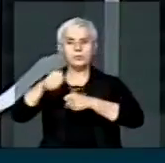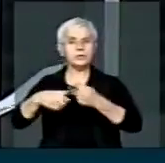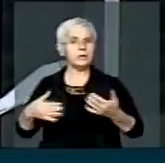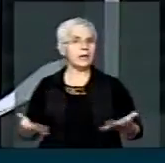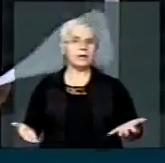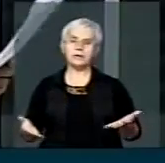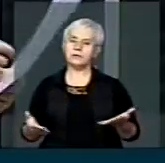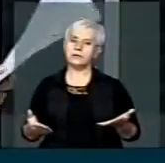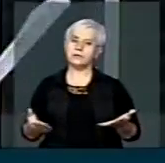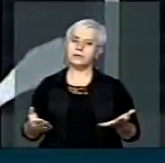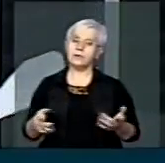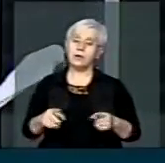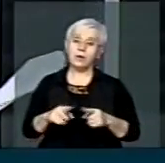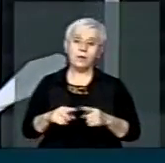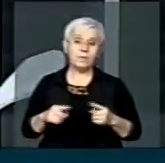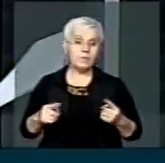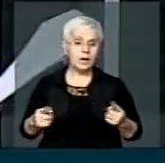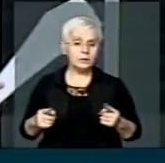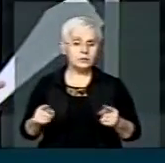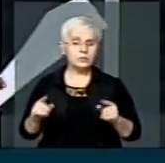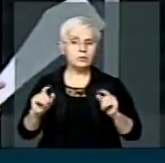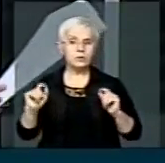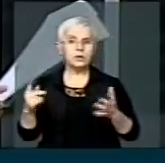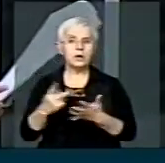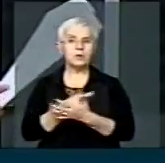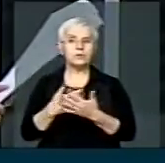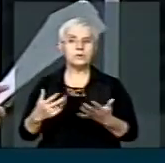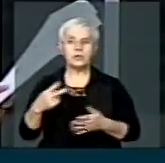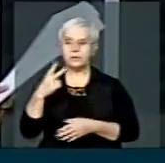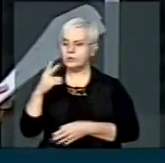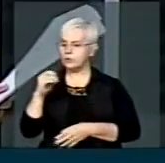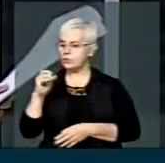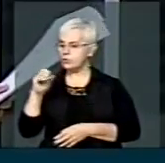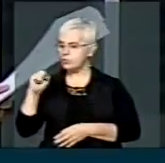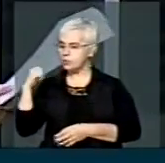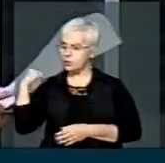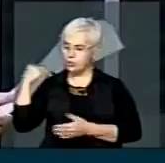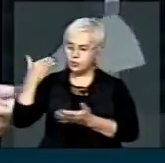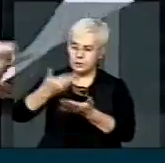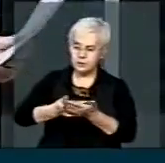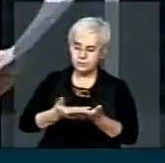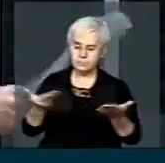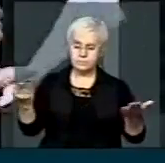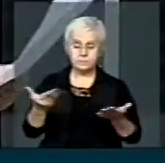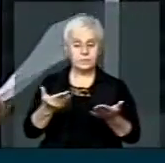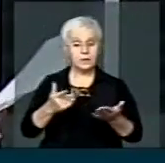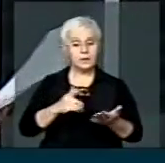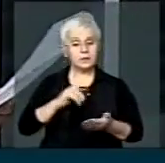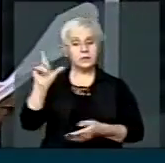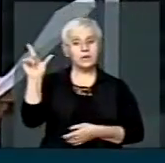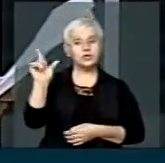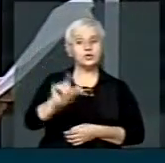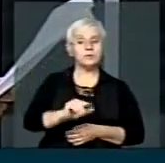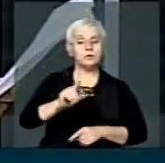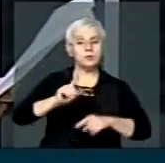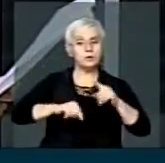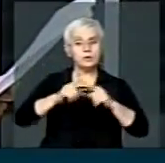entanto, por incrível que pareça, de 2008 para cá, nós temos reduzido a nossa